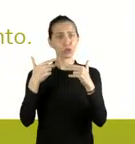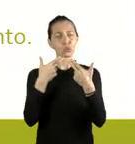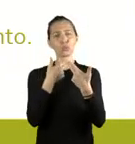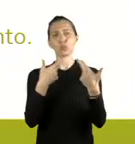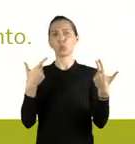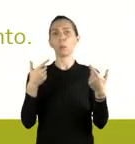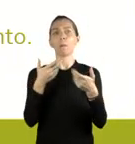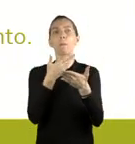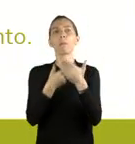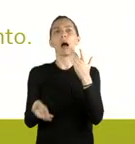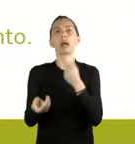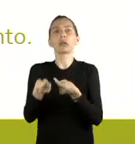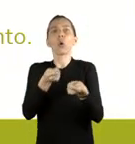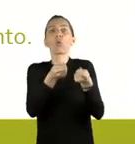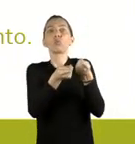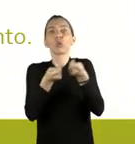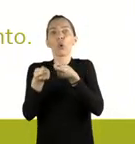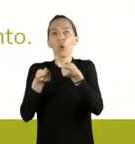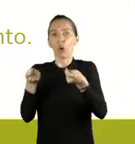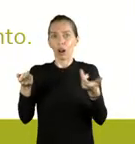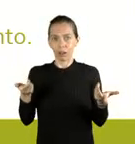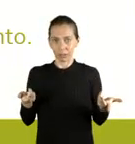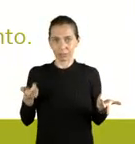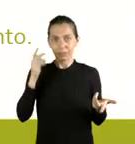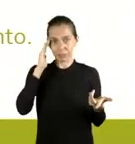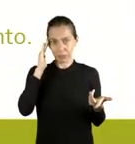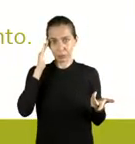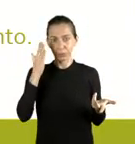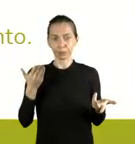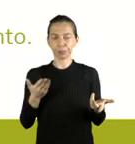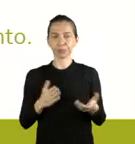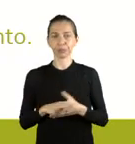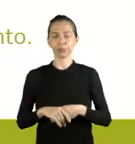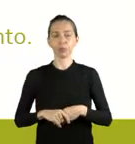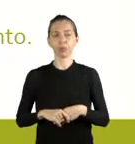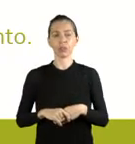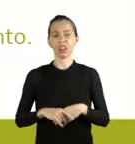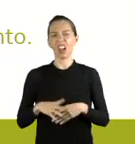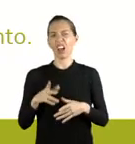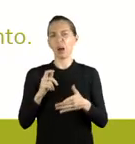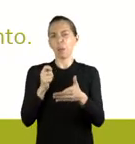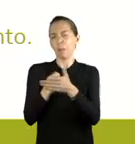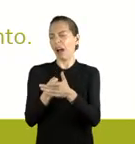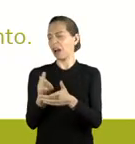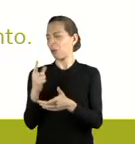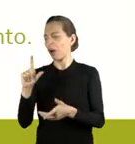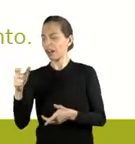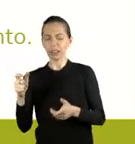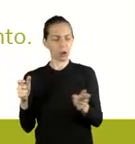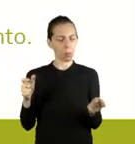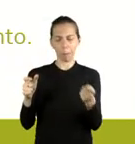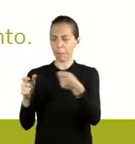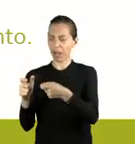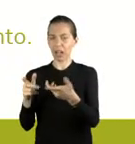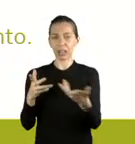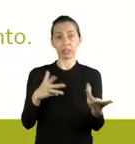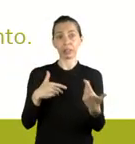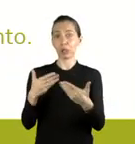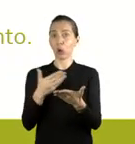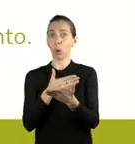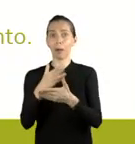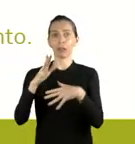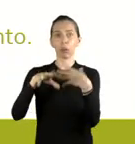fragmentar muito as informações e você começa a se sabotar, né? Começa a se sabotar, paga um cartão com o outro e assim por diante.